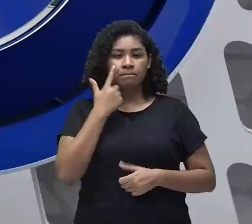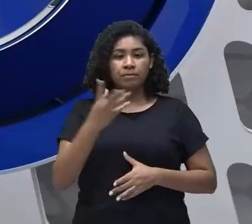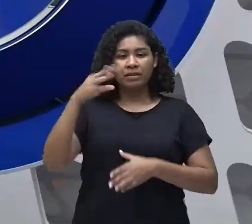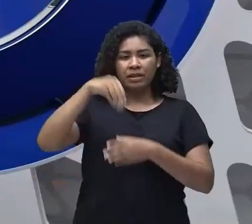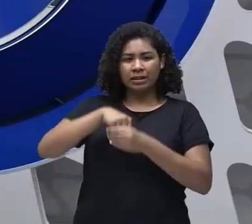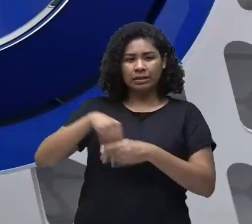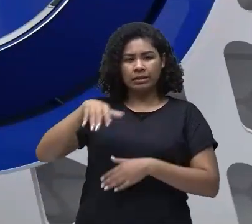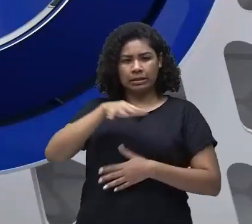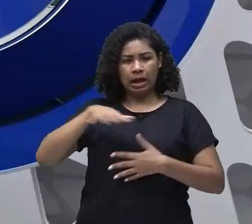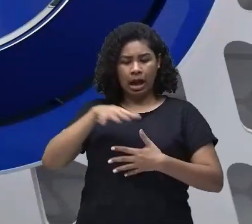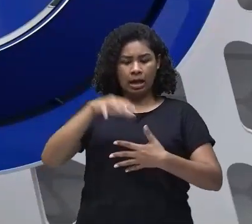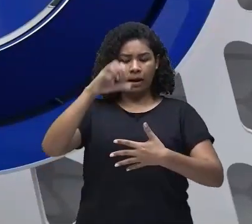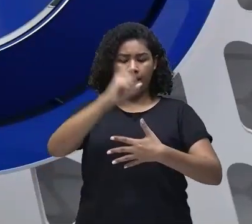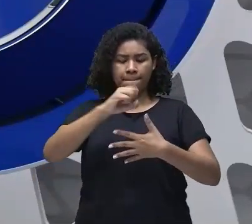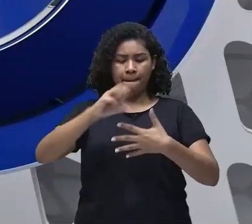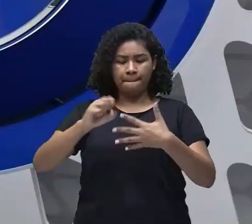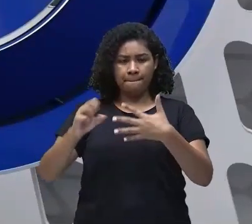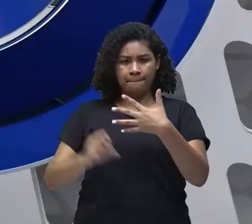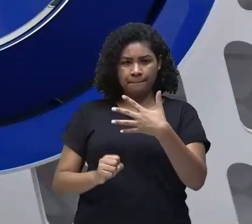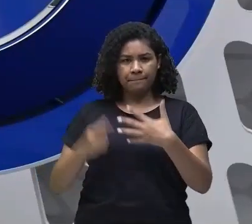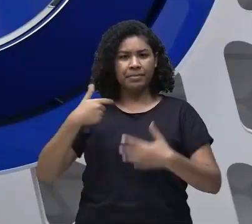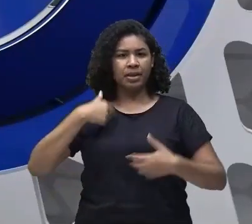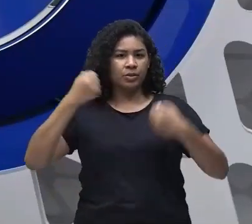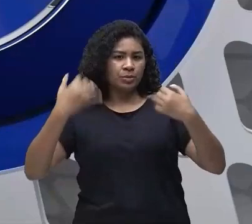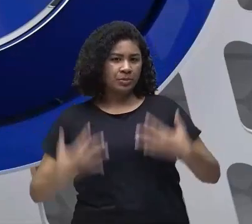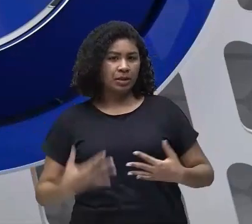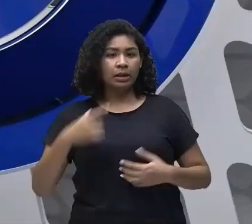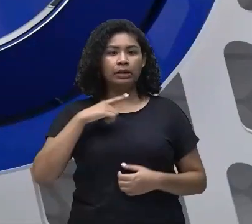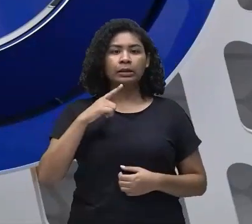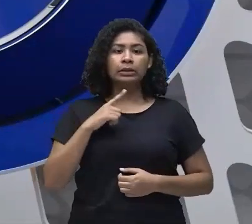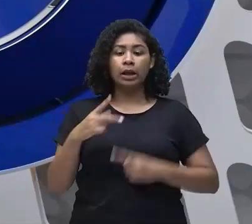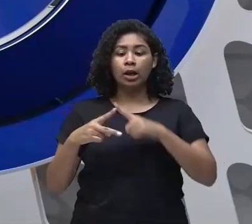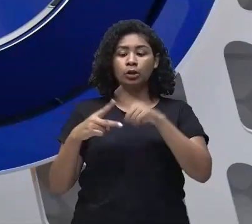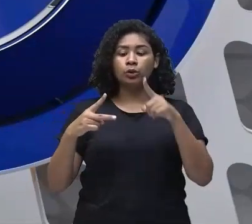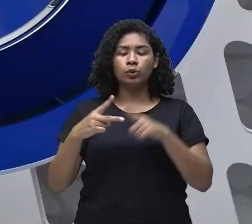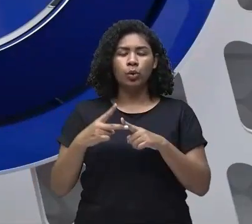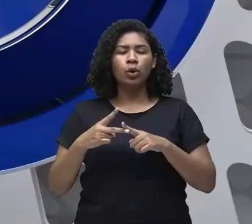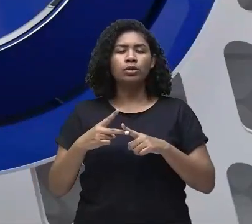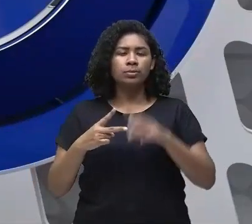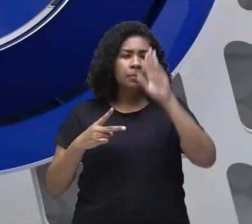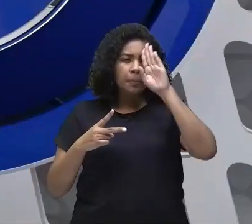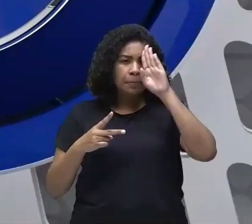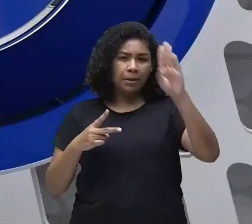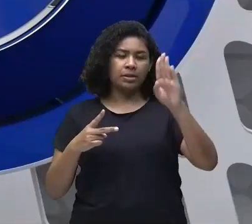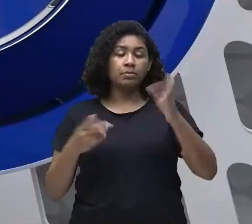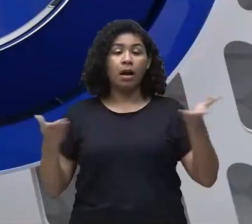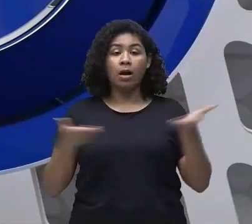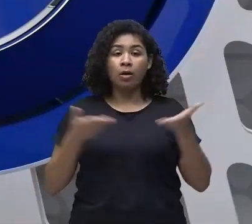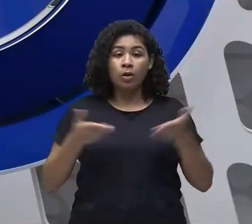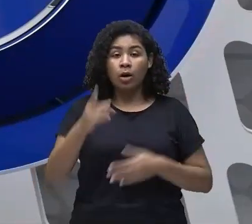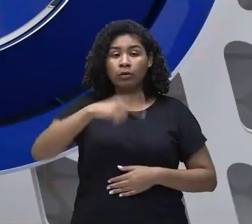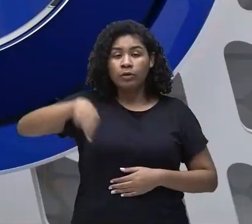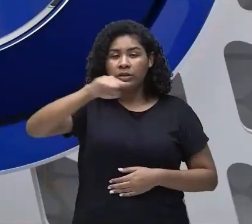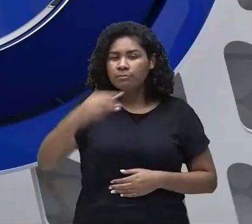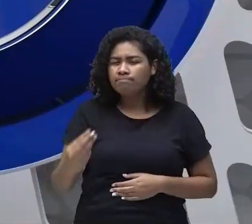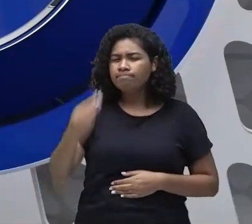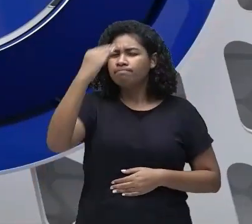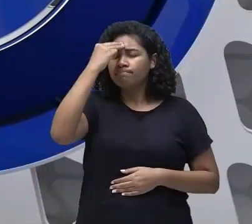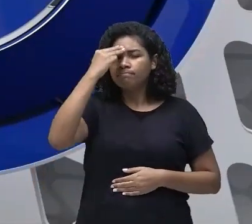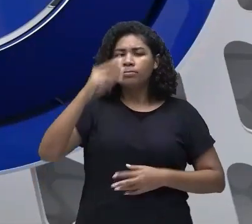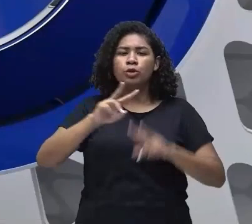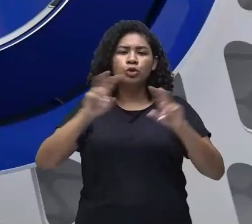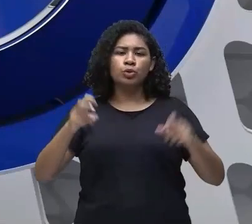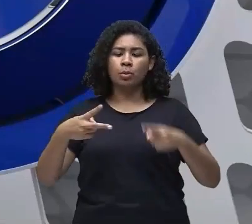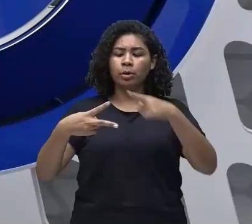alimentar, a gente viu que existem seres autótrofos e seres heterótrofos. E vamos fixar qual é a